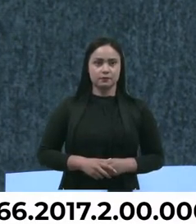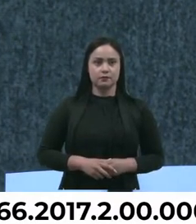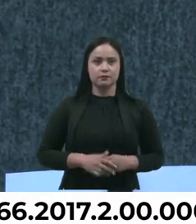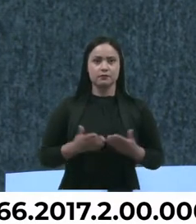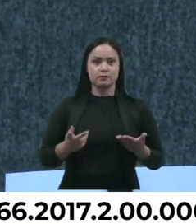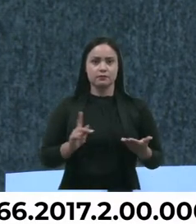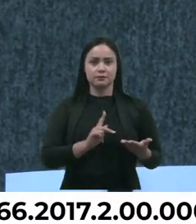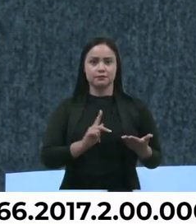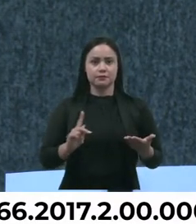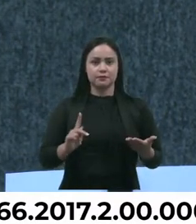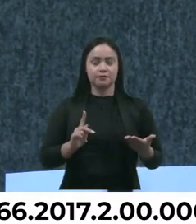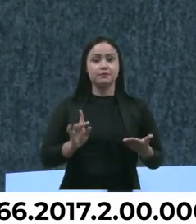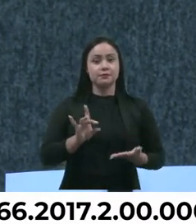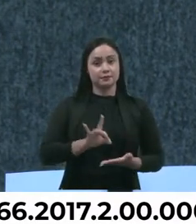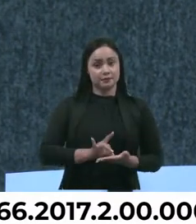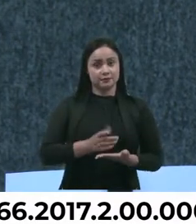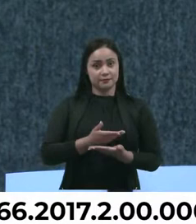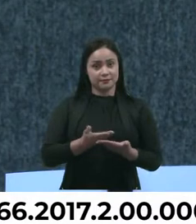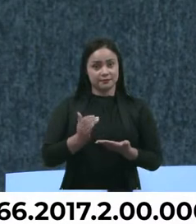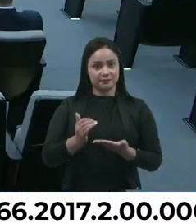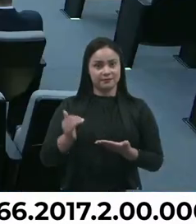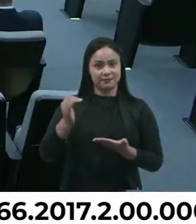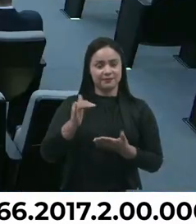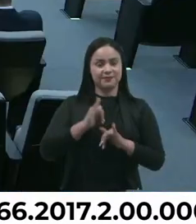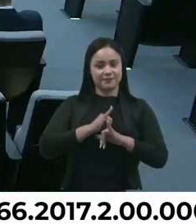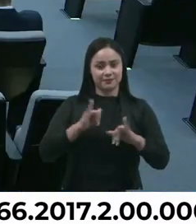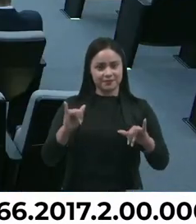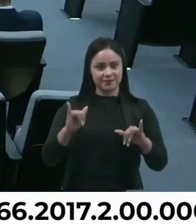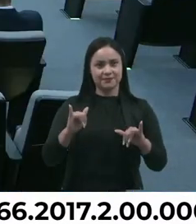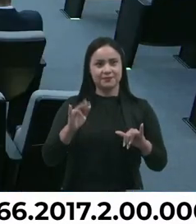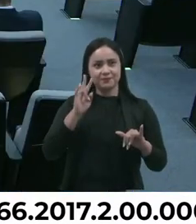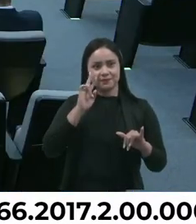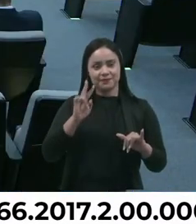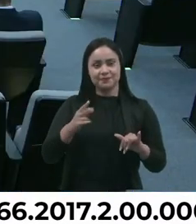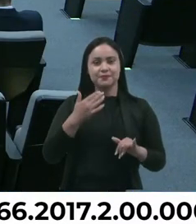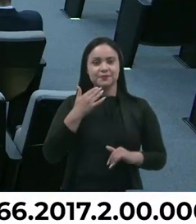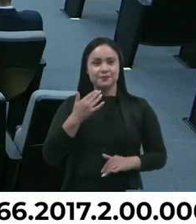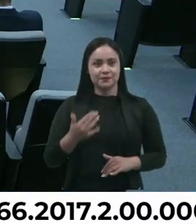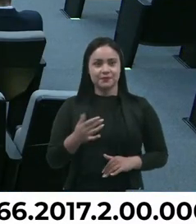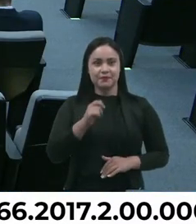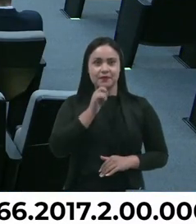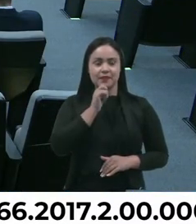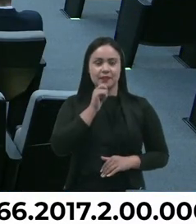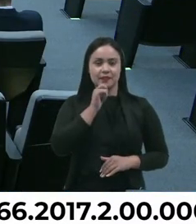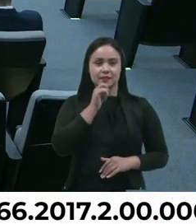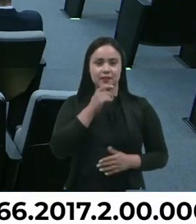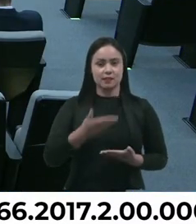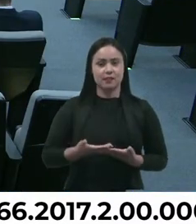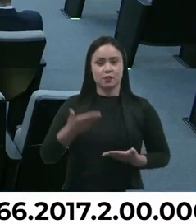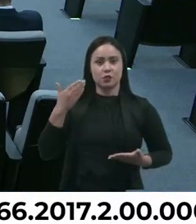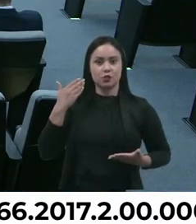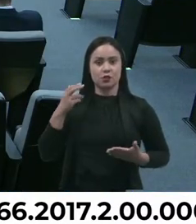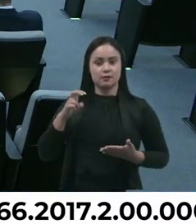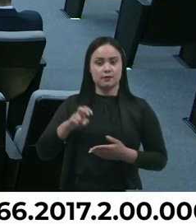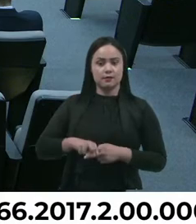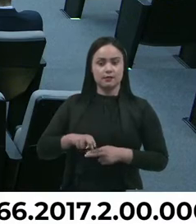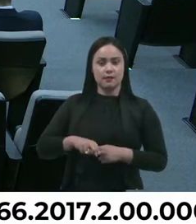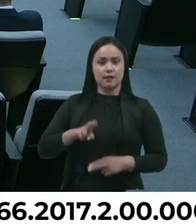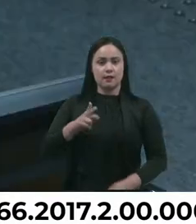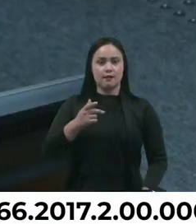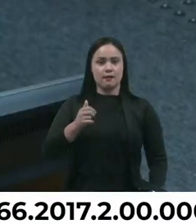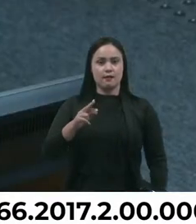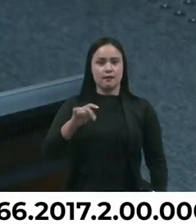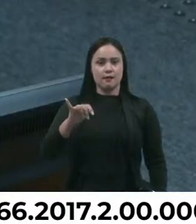Pois não, presidente. De fato, como Vossa Excelência bem proclamou, essas vistas foram requeridas ainda pelo meu antecessor na cadeira, o conselheiro Henrique